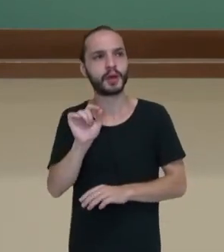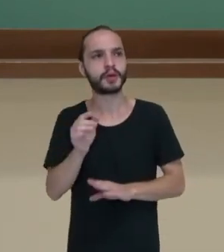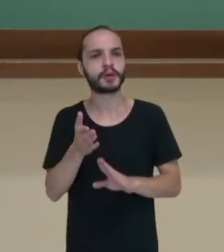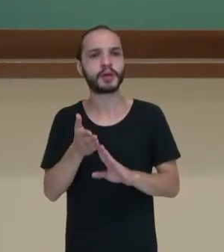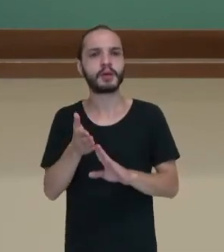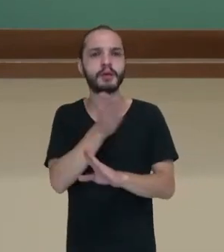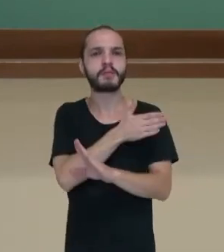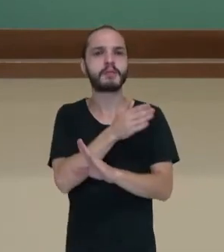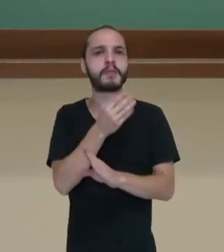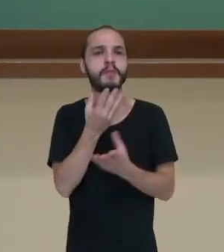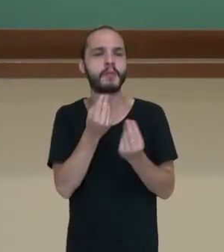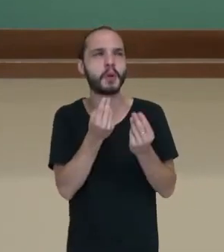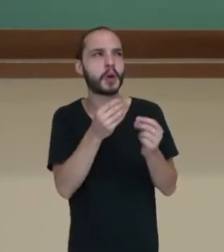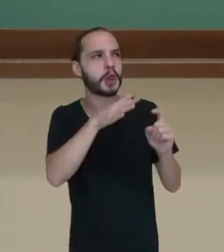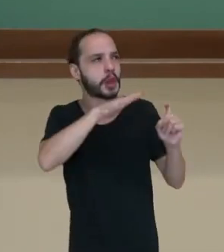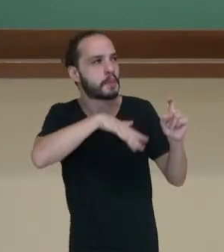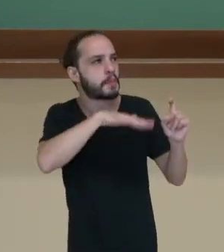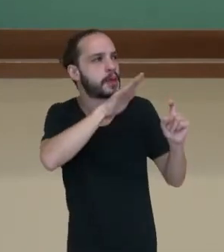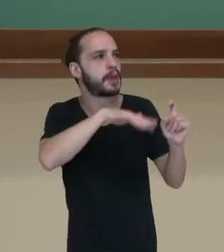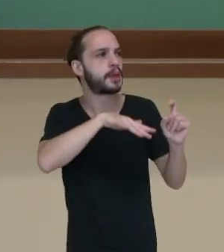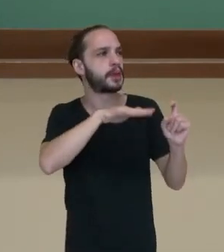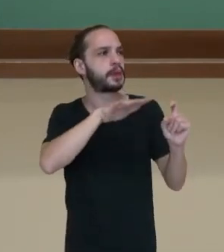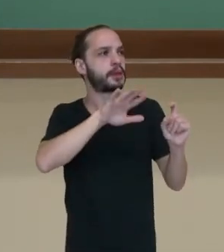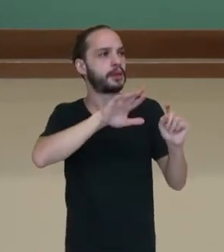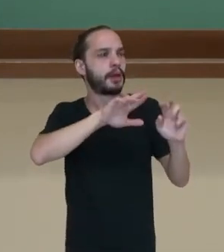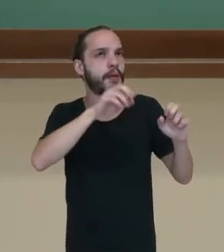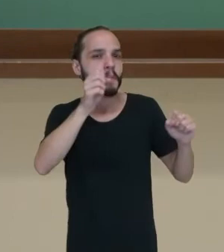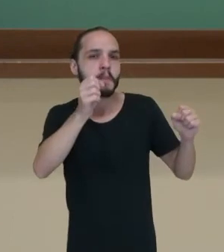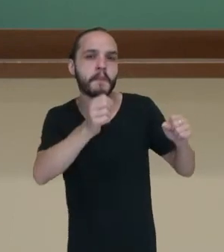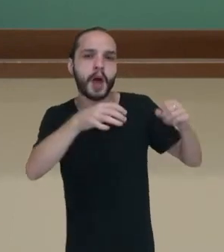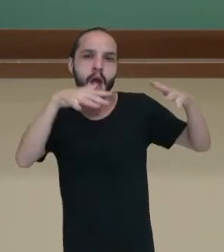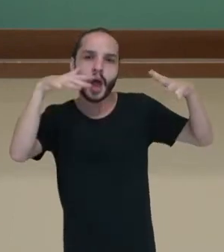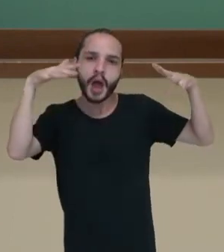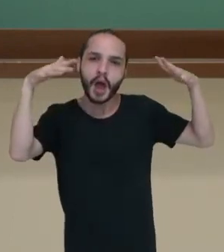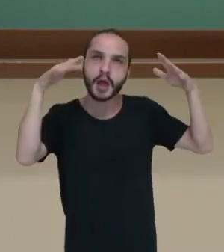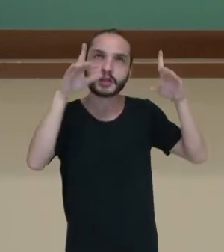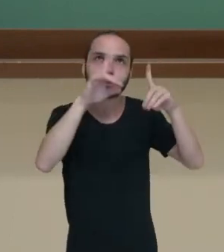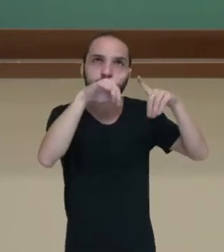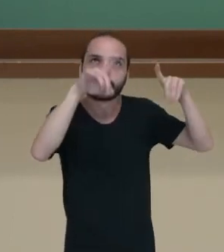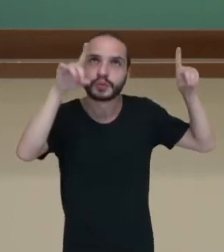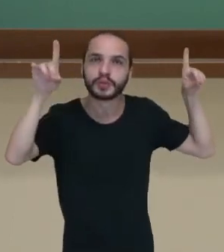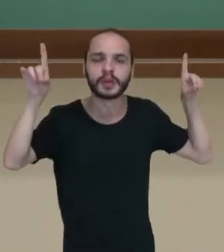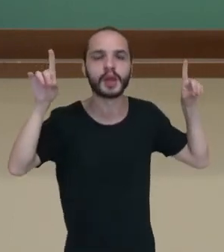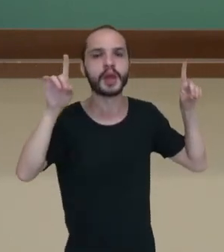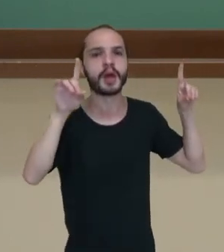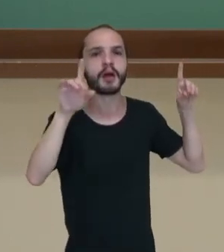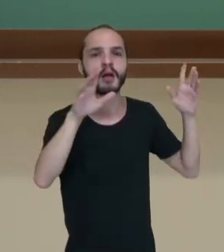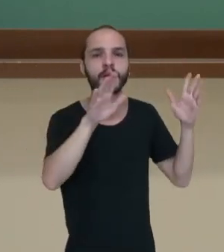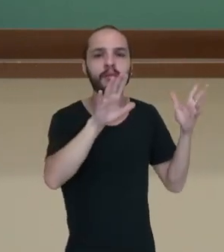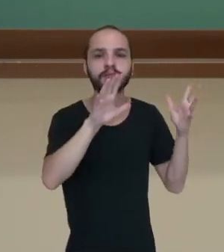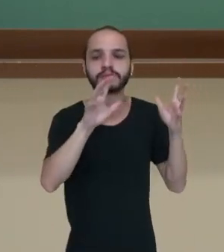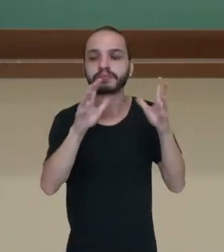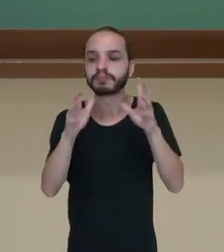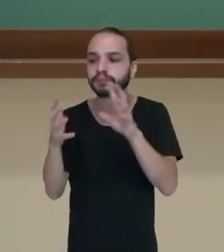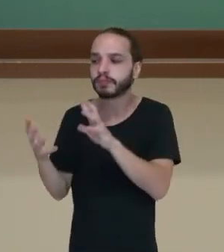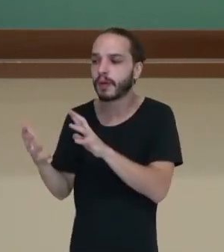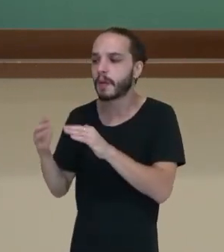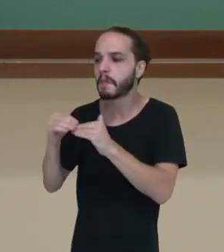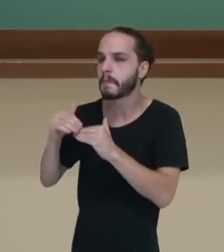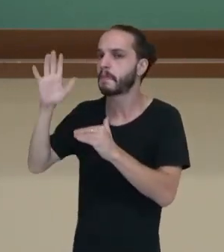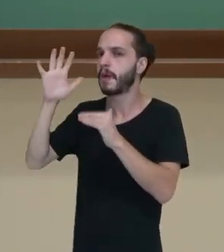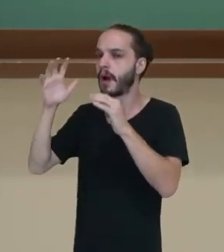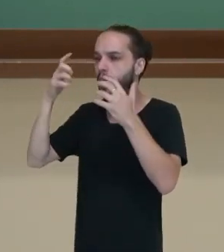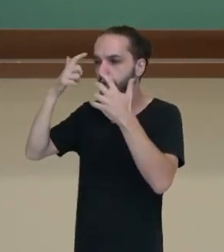desse momento mitológico, fantástico, ligado aos deuses, para um período mais